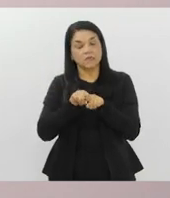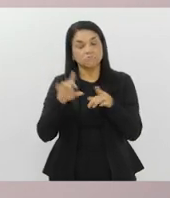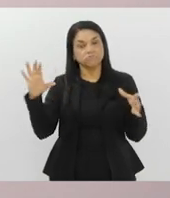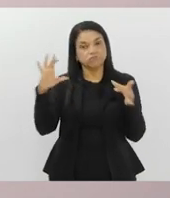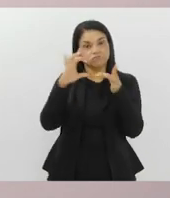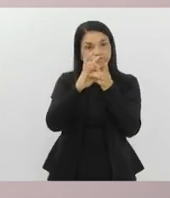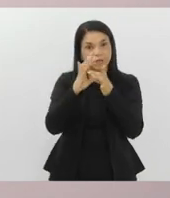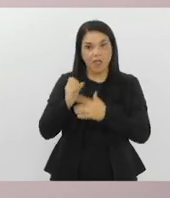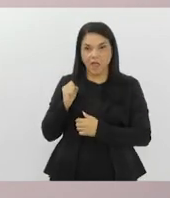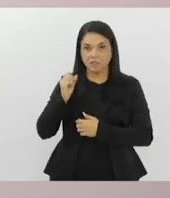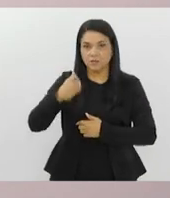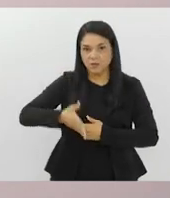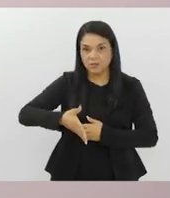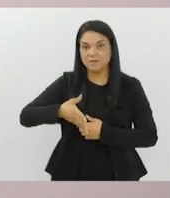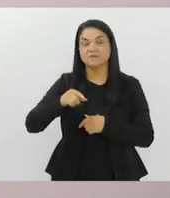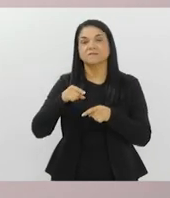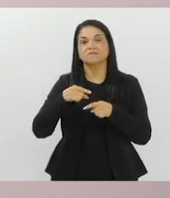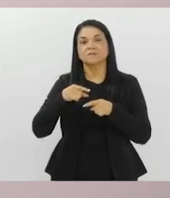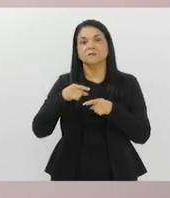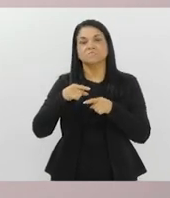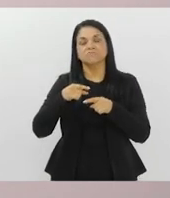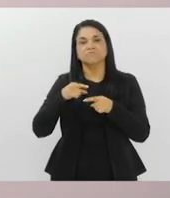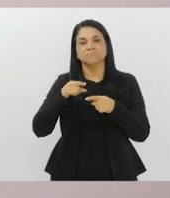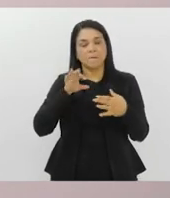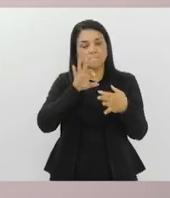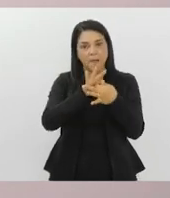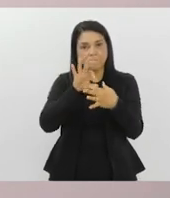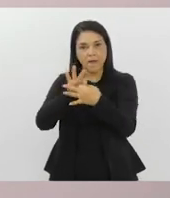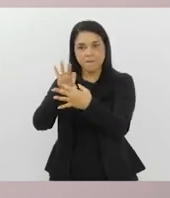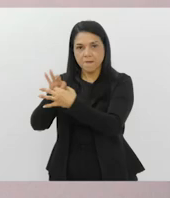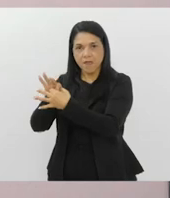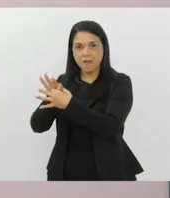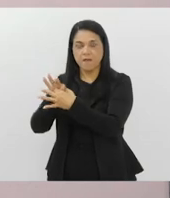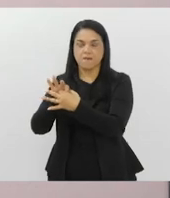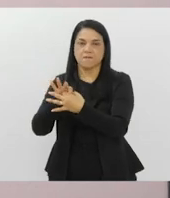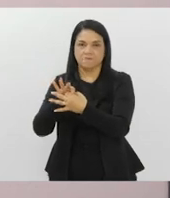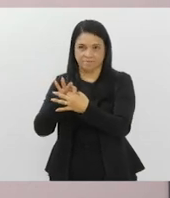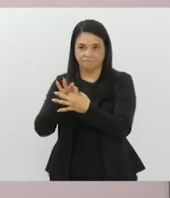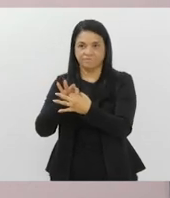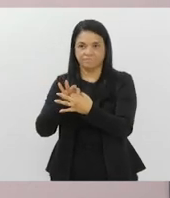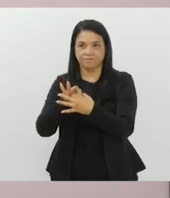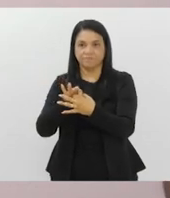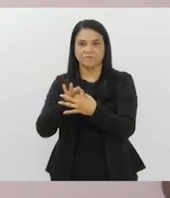engrenagem, onde nenhuma peça é dispensável. A gente